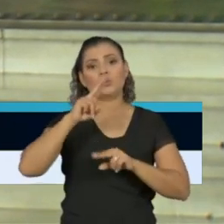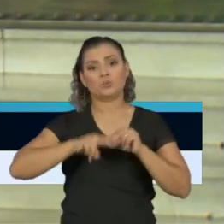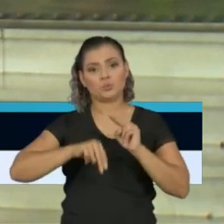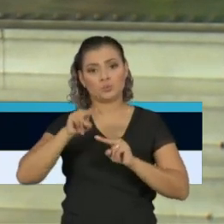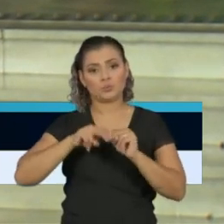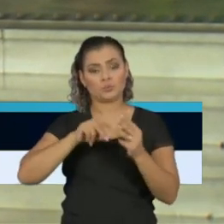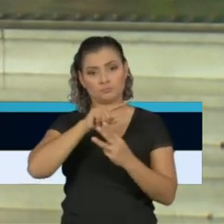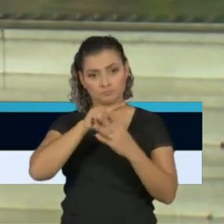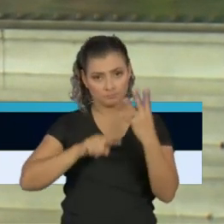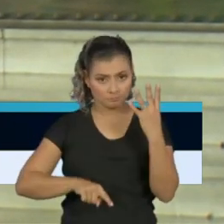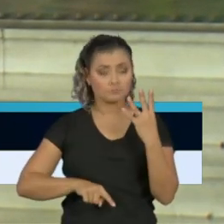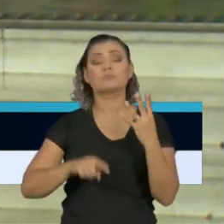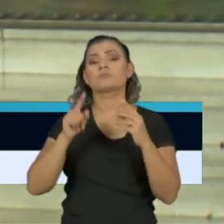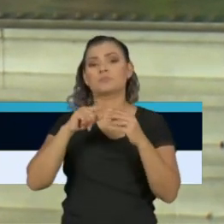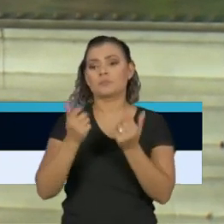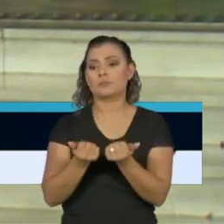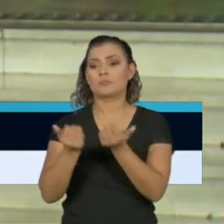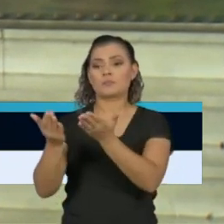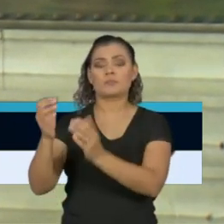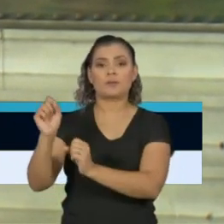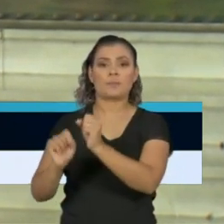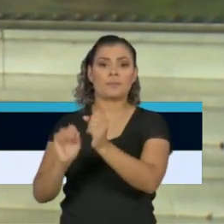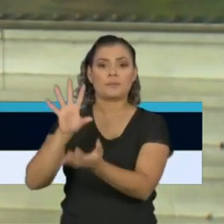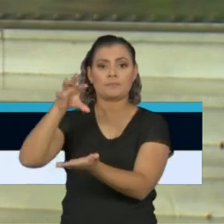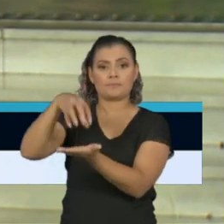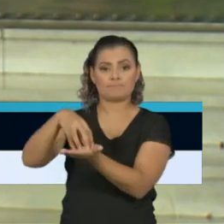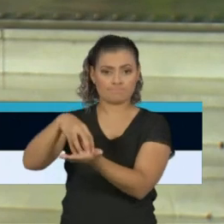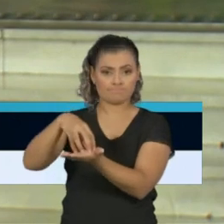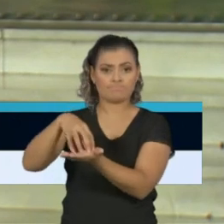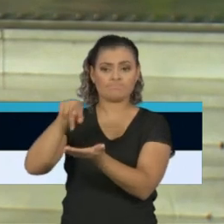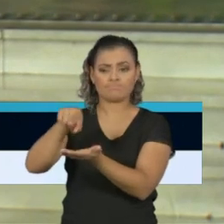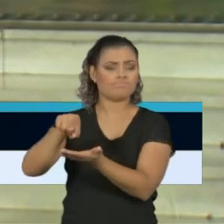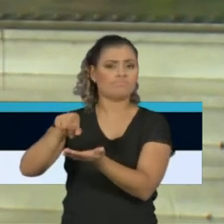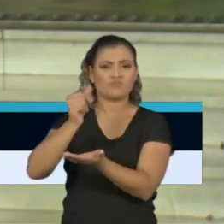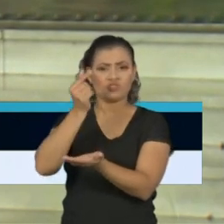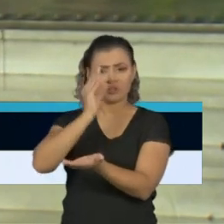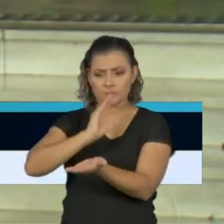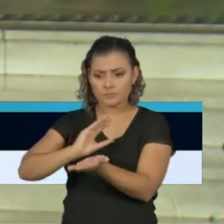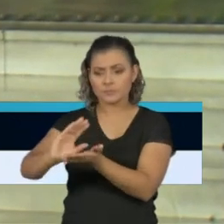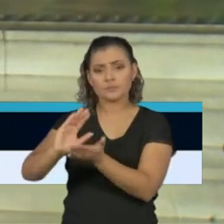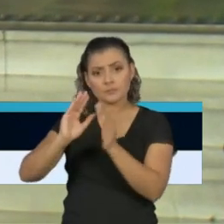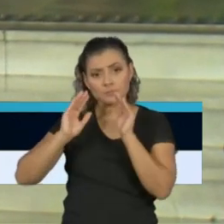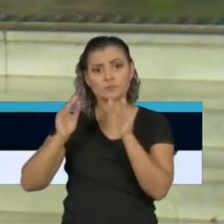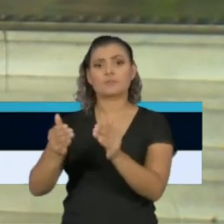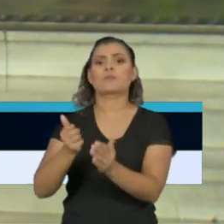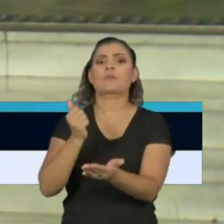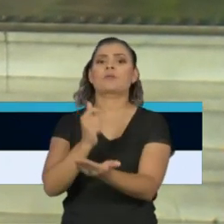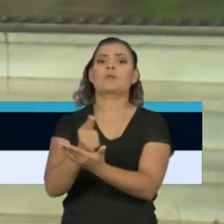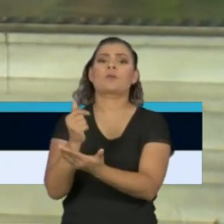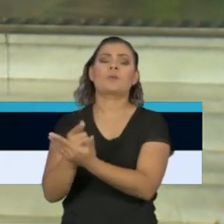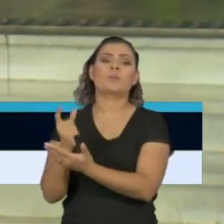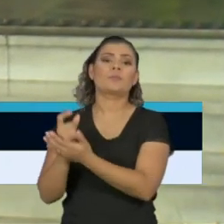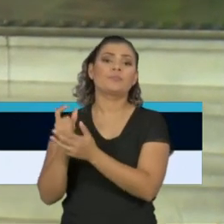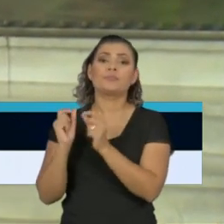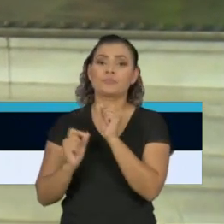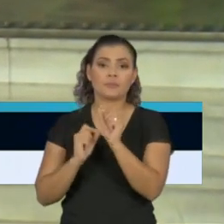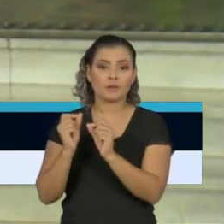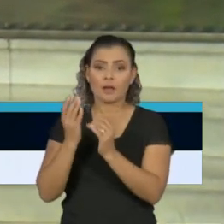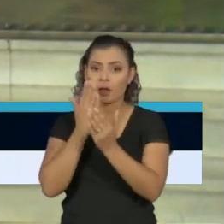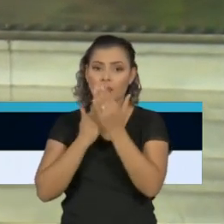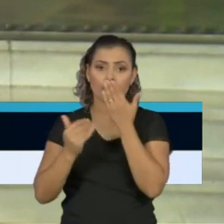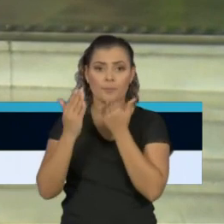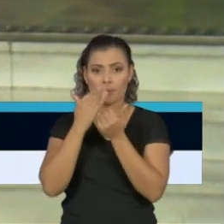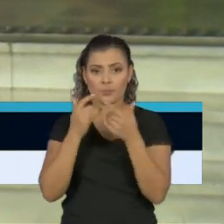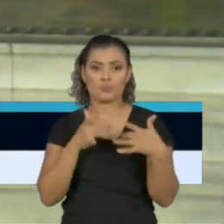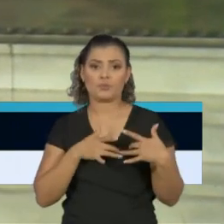uma entidade e que essa entidade destinasse integralmente para a compra das cestas do alimento